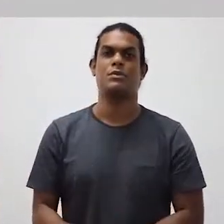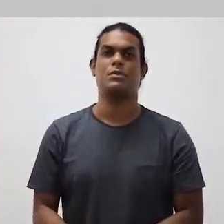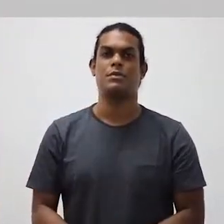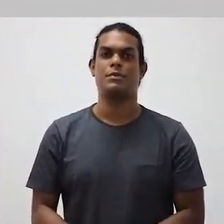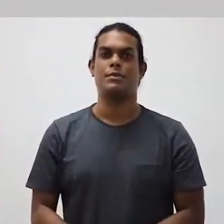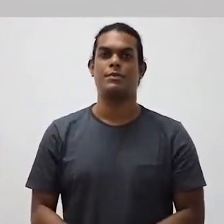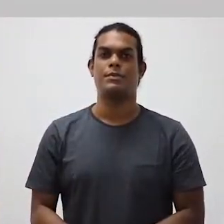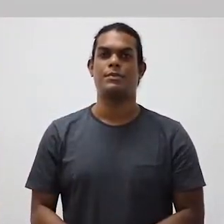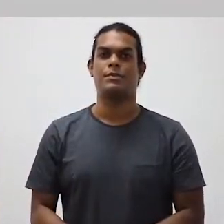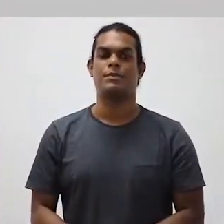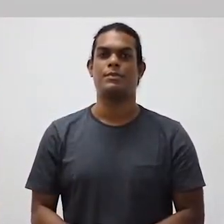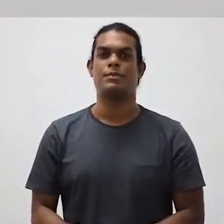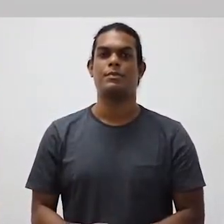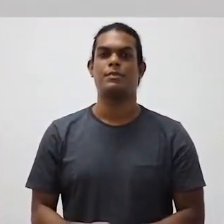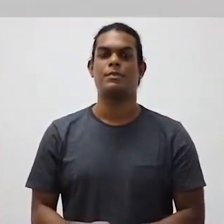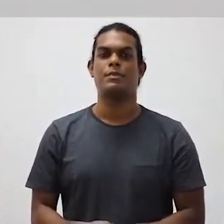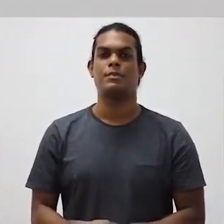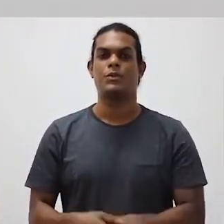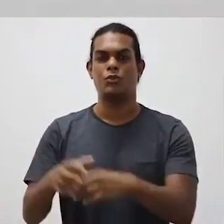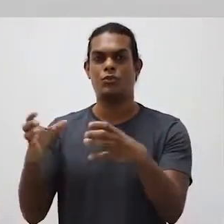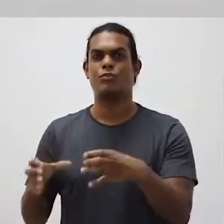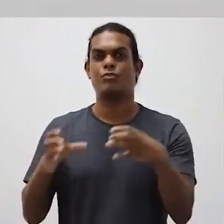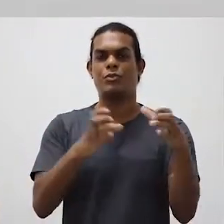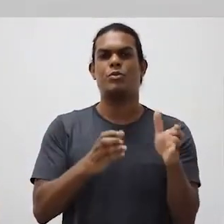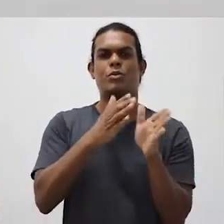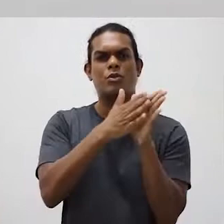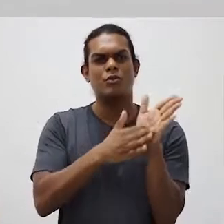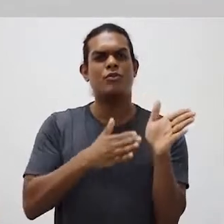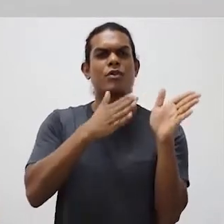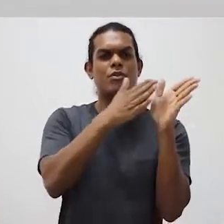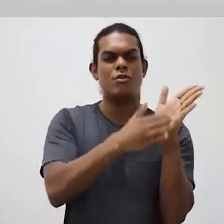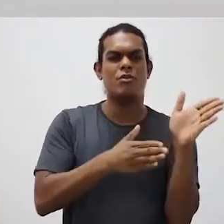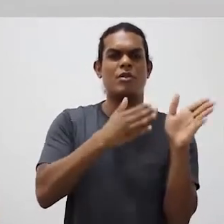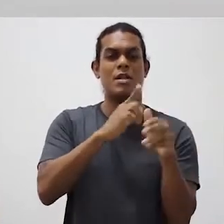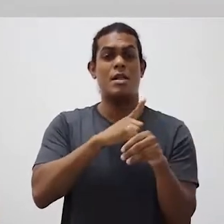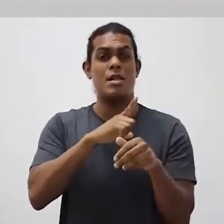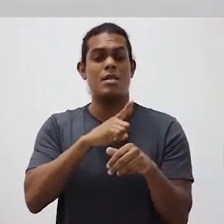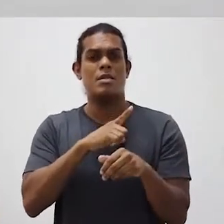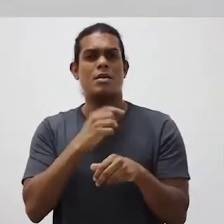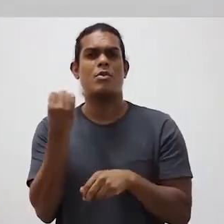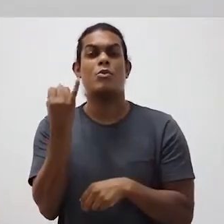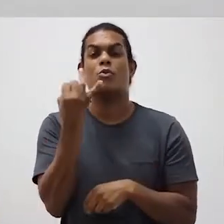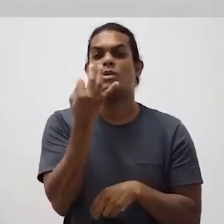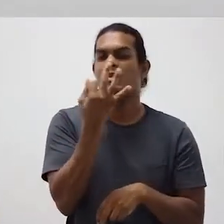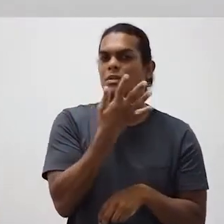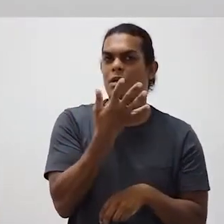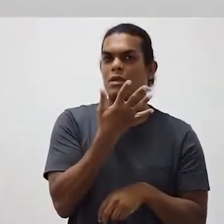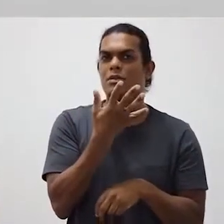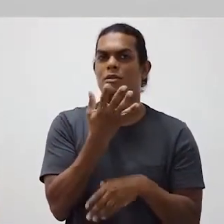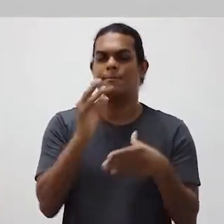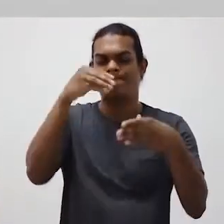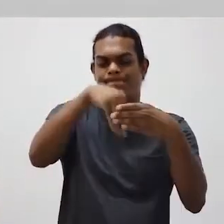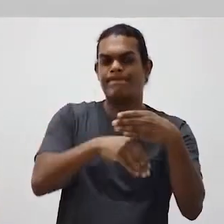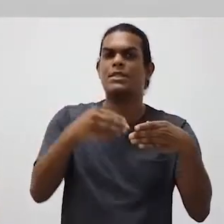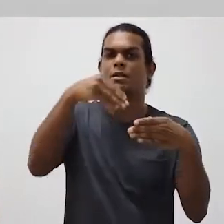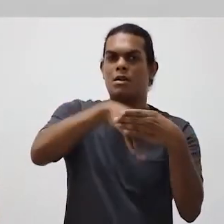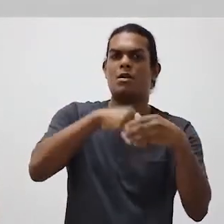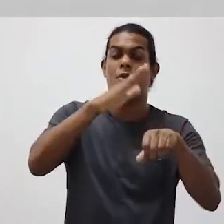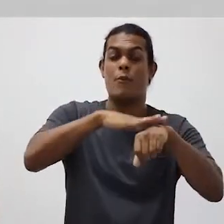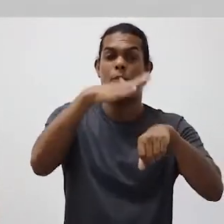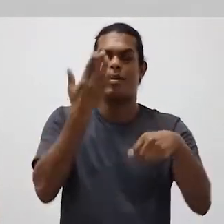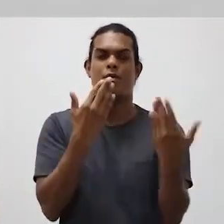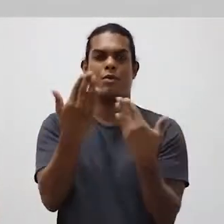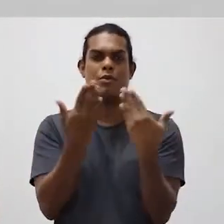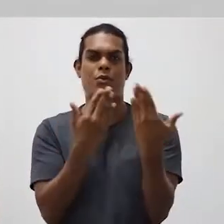No transporte ferroviário, a gente tem uma capacidade de carga superior ao transporte rodoviário. Uma desvantagem desse tipo